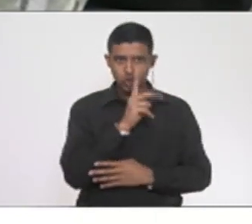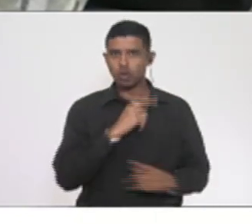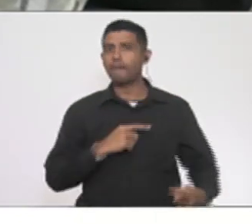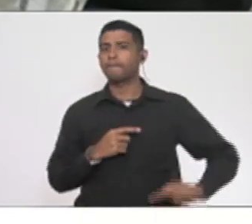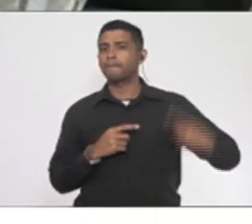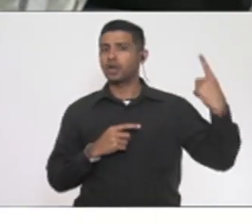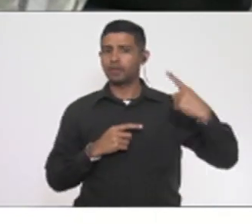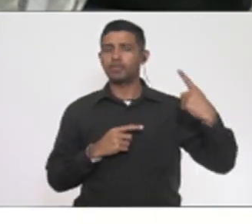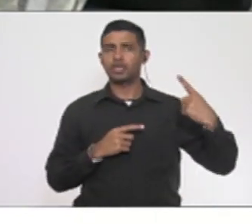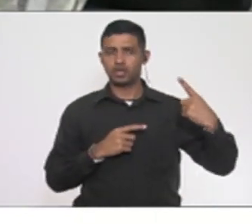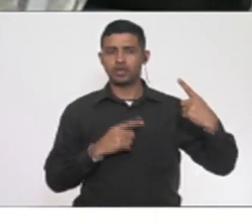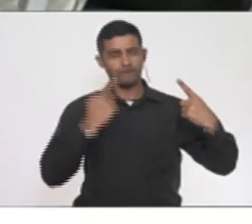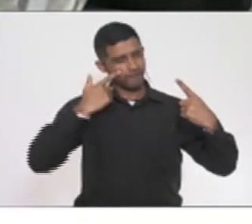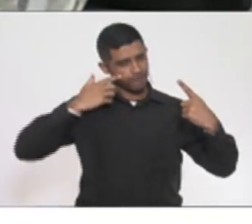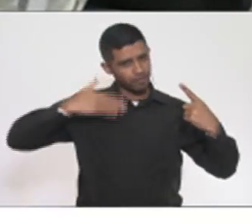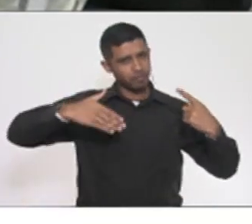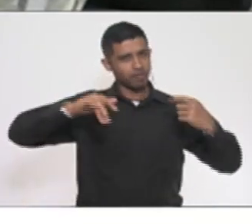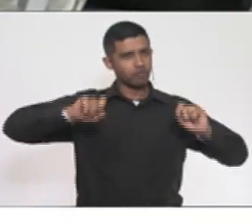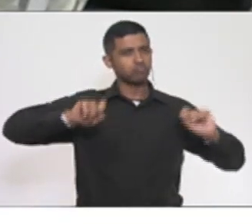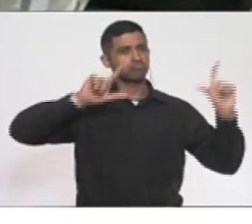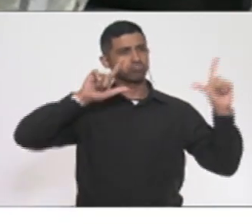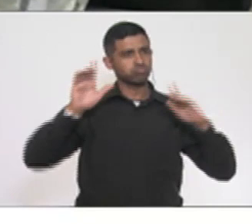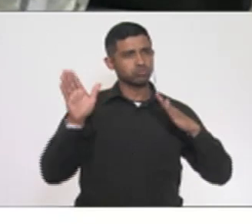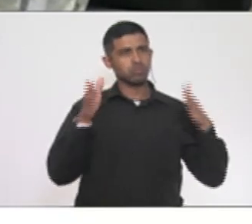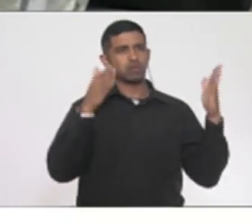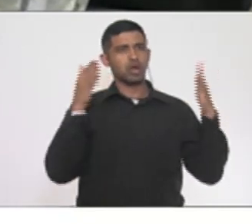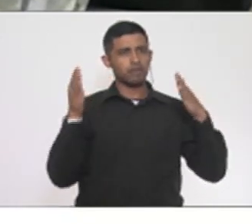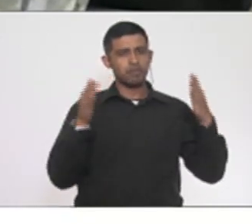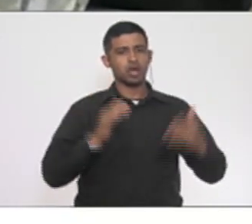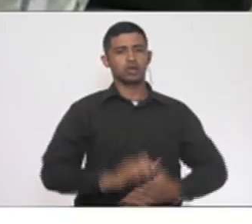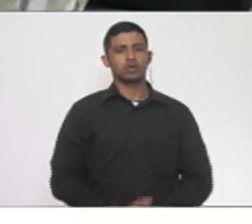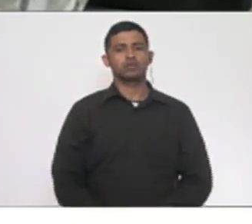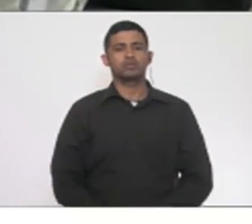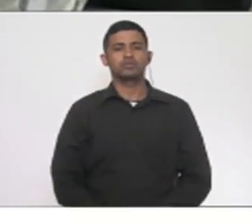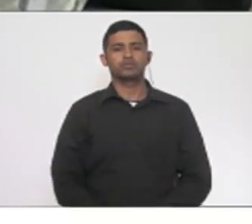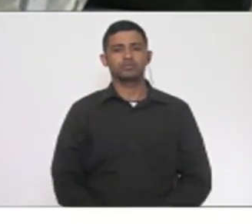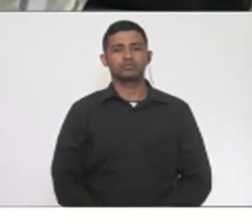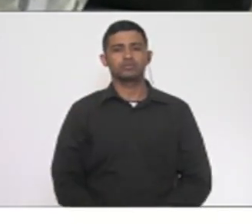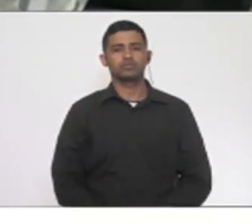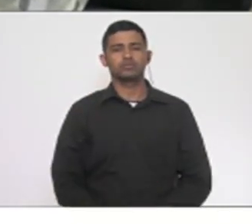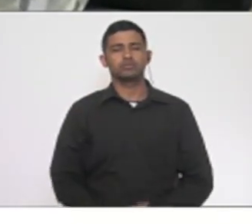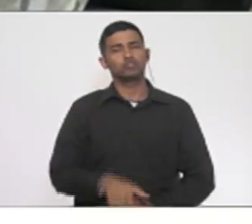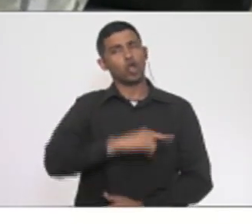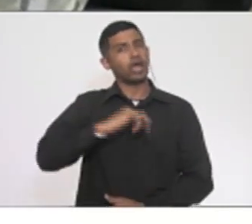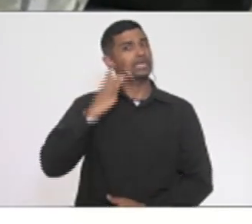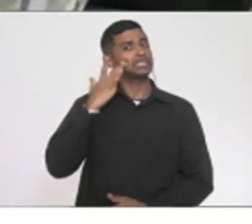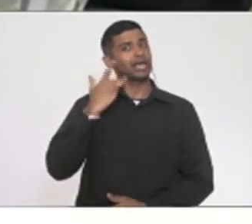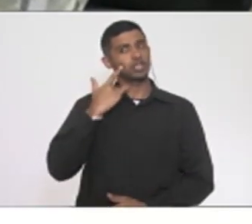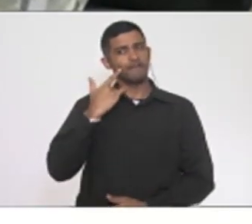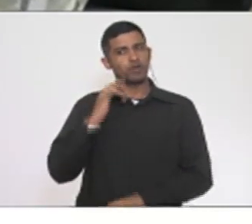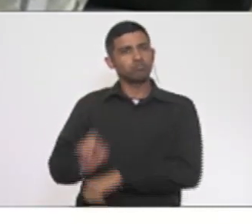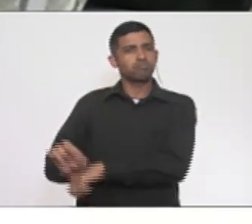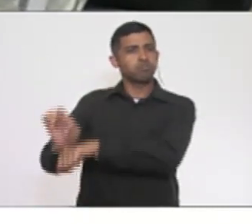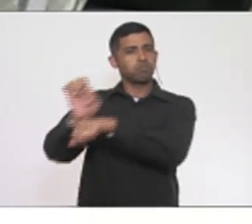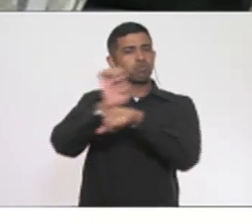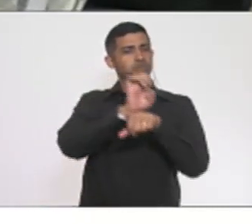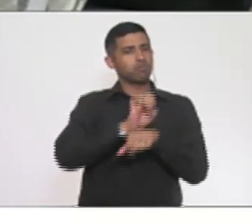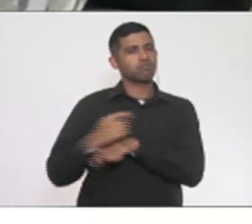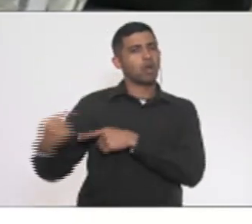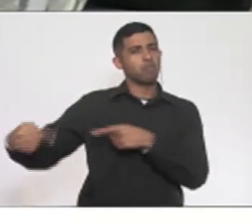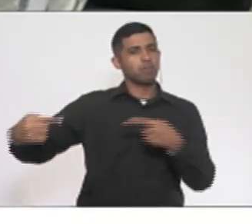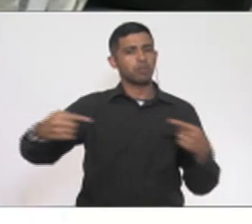vai poder ver aqui. Em série, a gente acha que um mercado competitivo vai promover. A